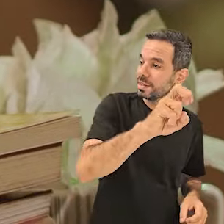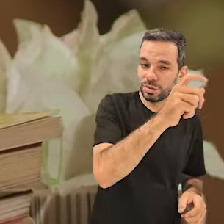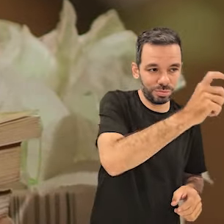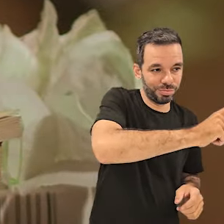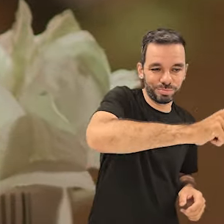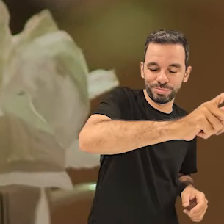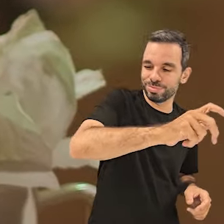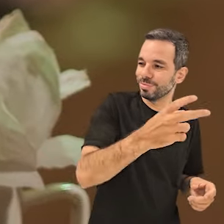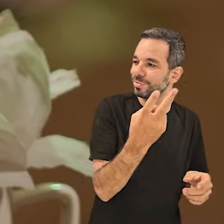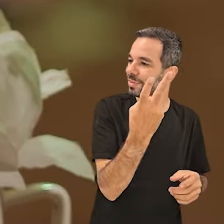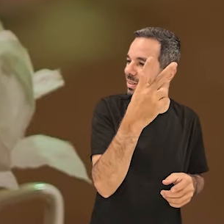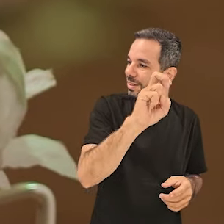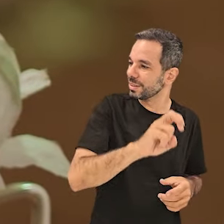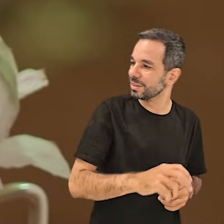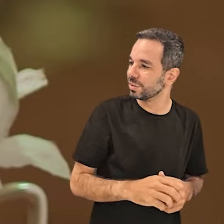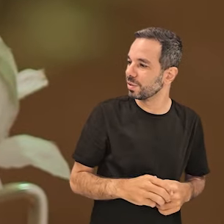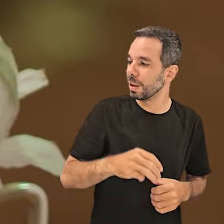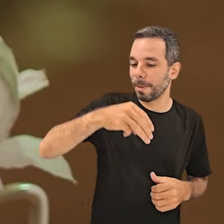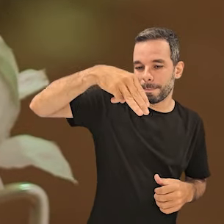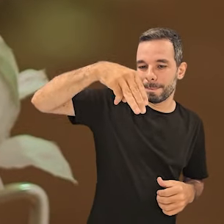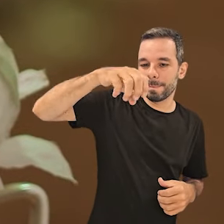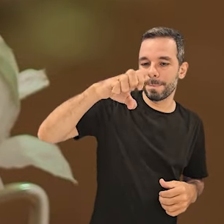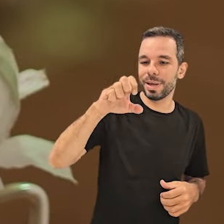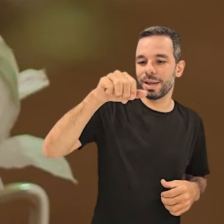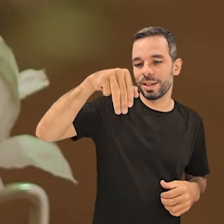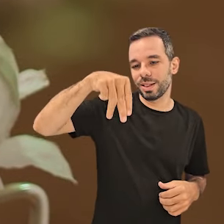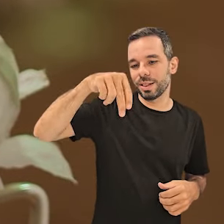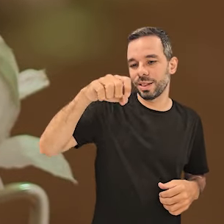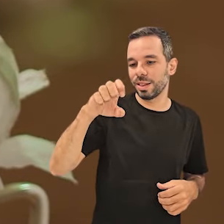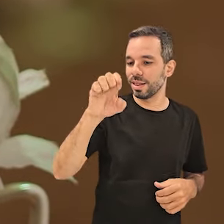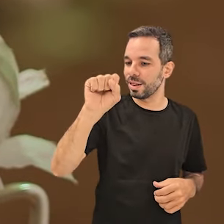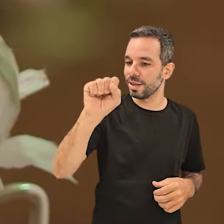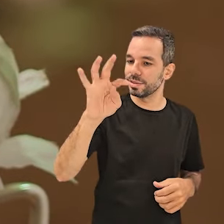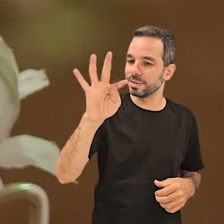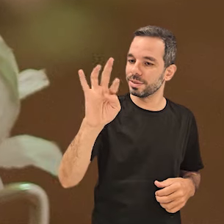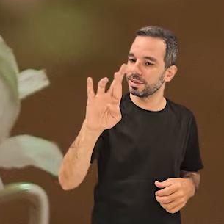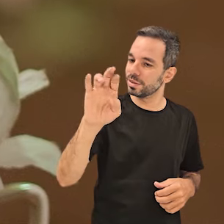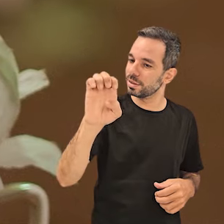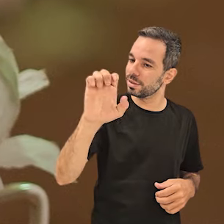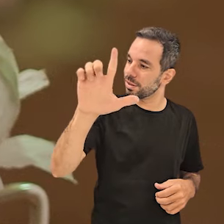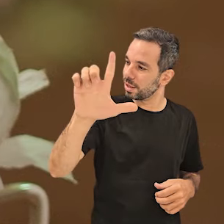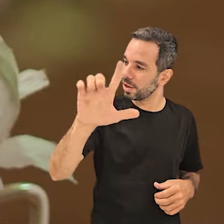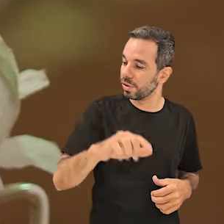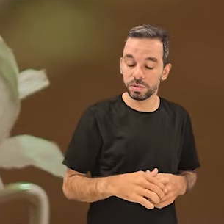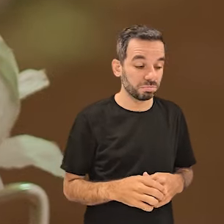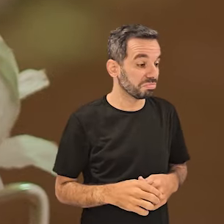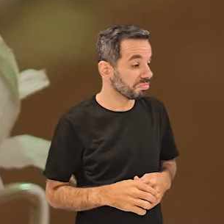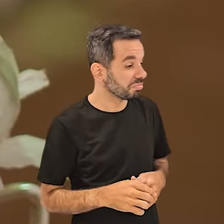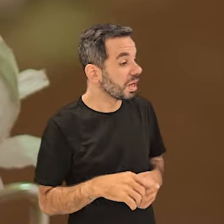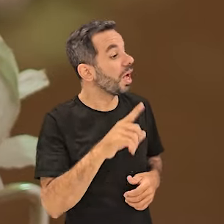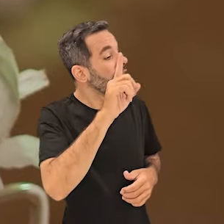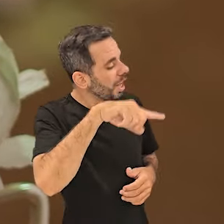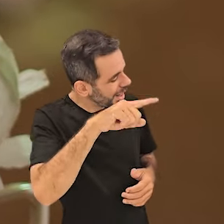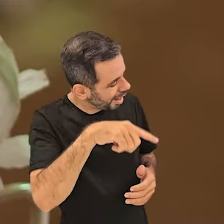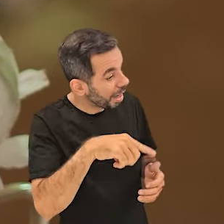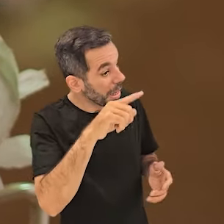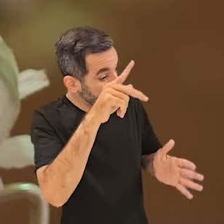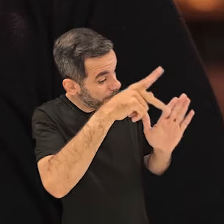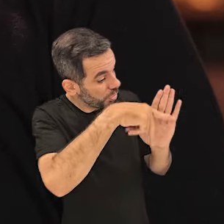Menestrel, Bardos, Versos e Rimas. Versos e Rimas, né? Que é um projeto muito importante da Humanos,